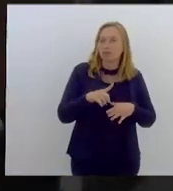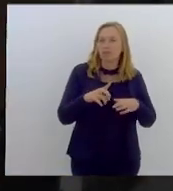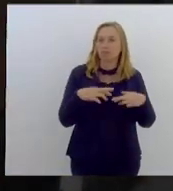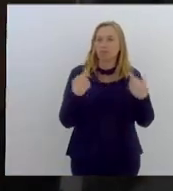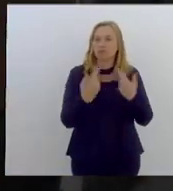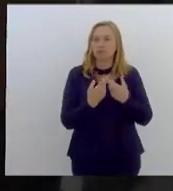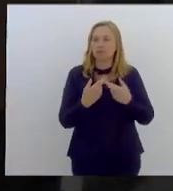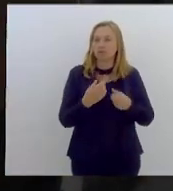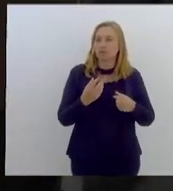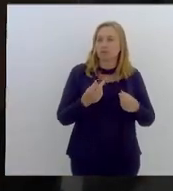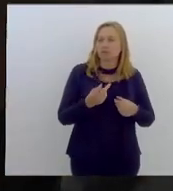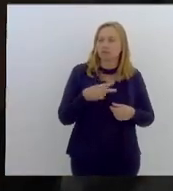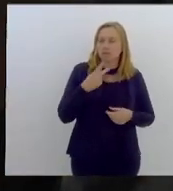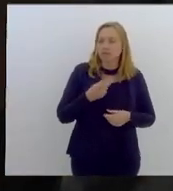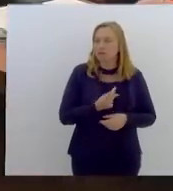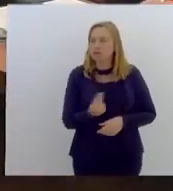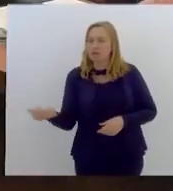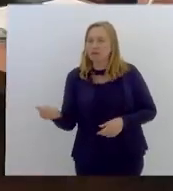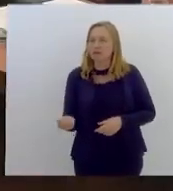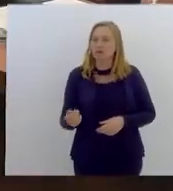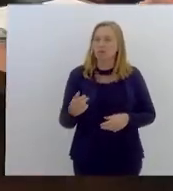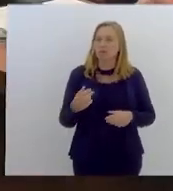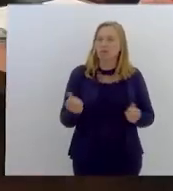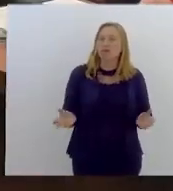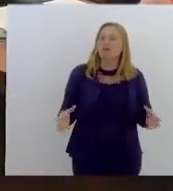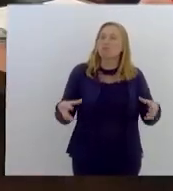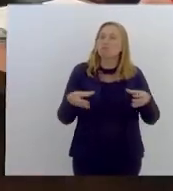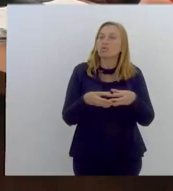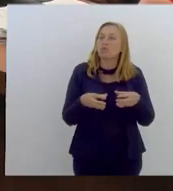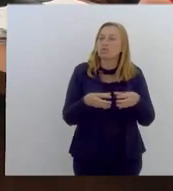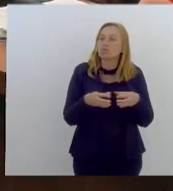saudação e foi embora. Foi audiência pública conjunta,